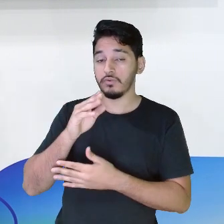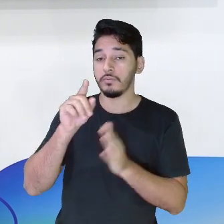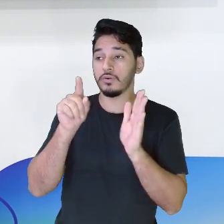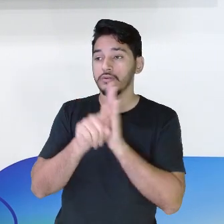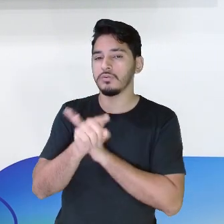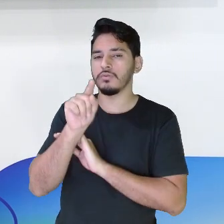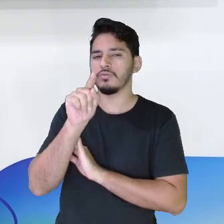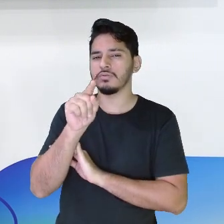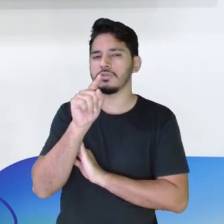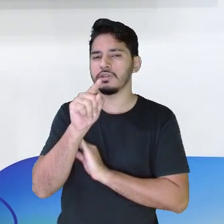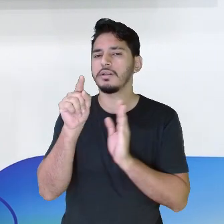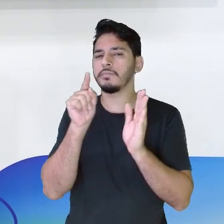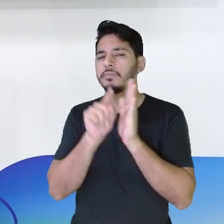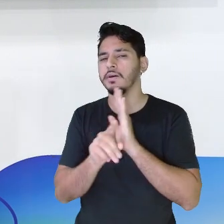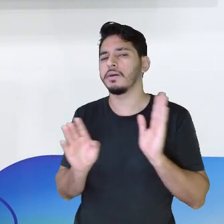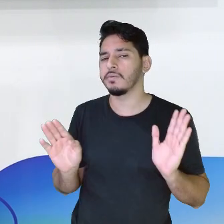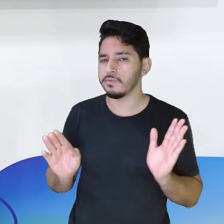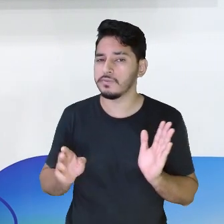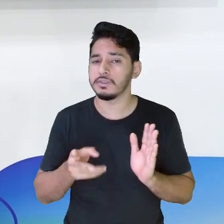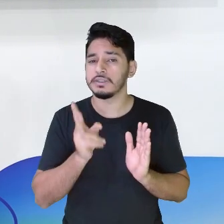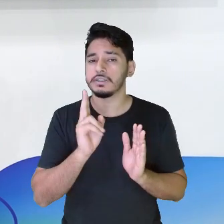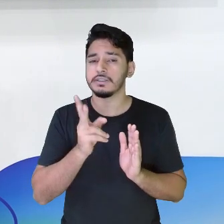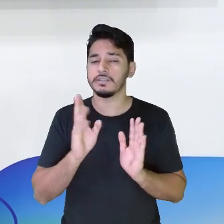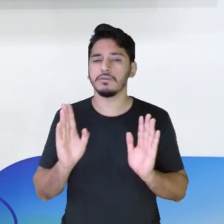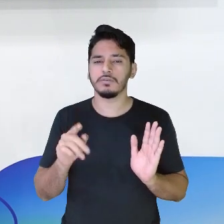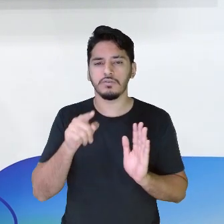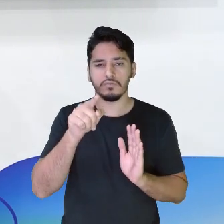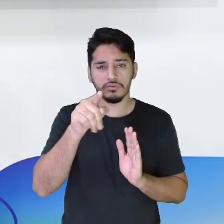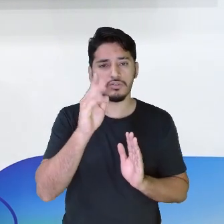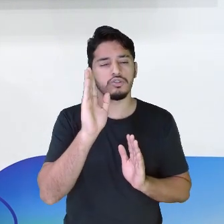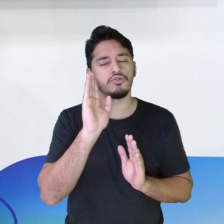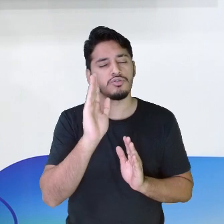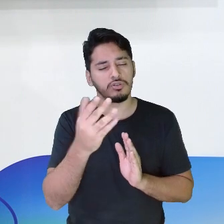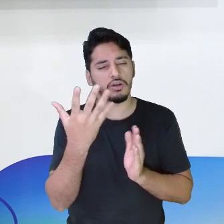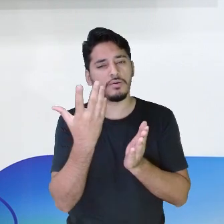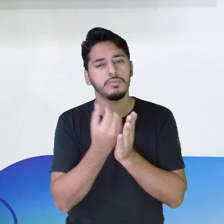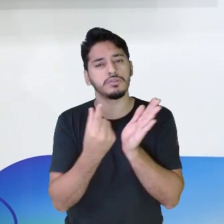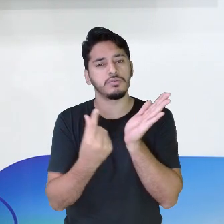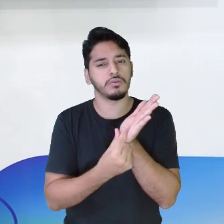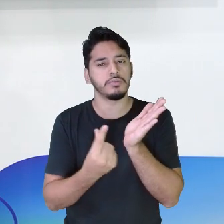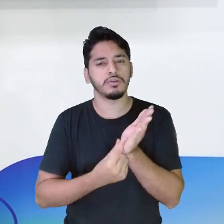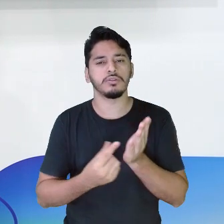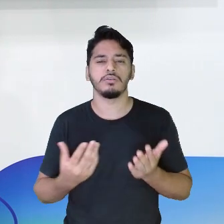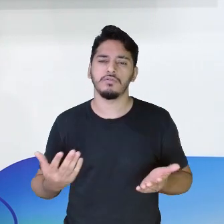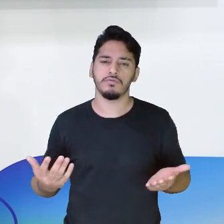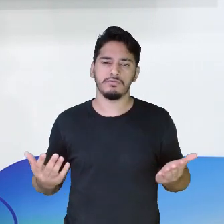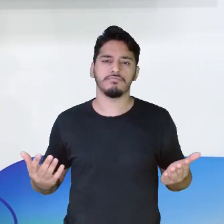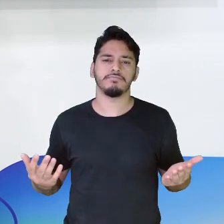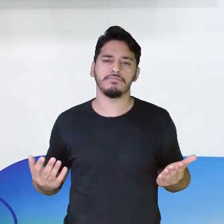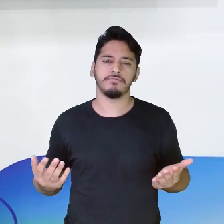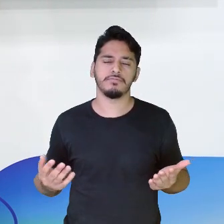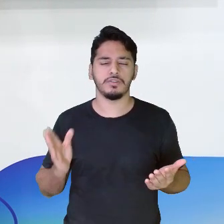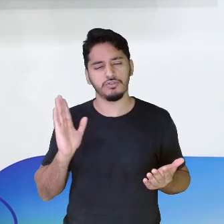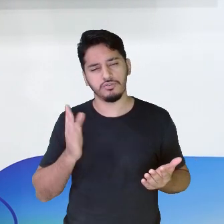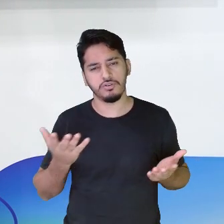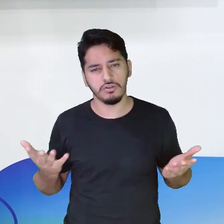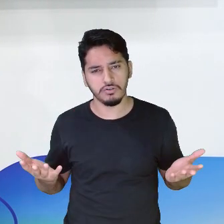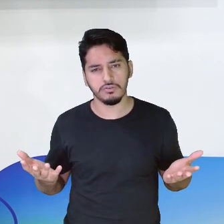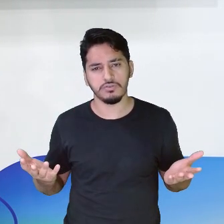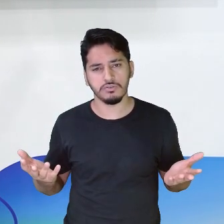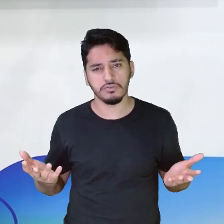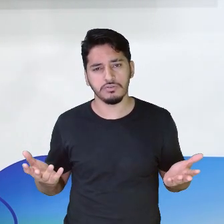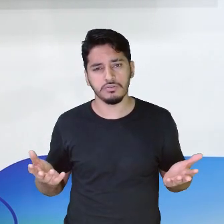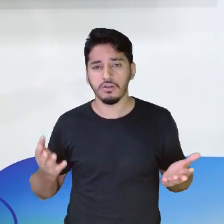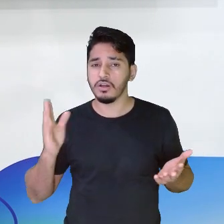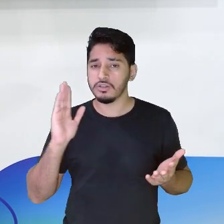perguntando aquela perguntinha de toda a aula. Você já baixou o aplicativo do Educa Recife?